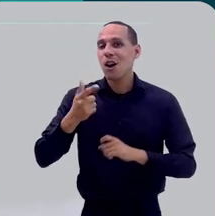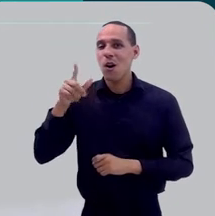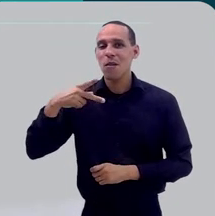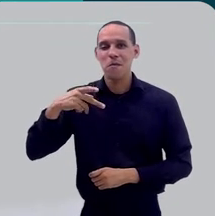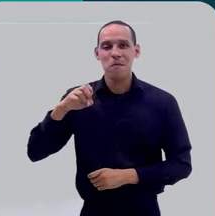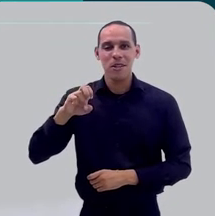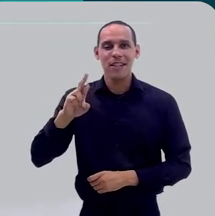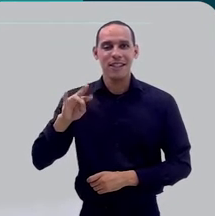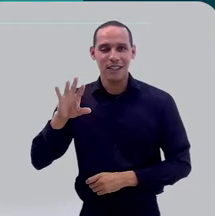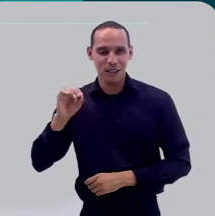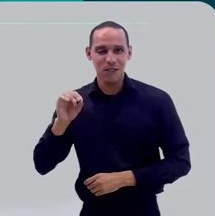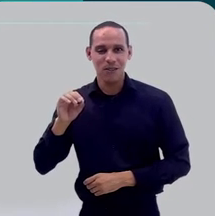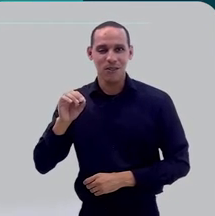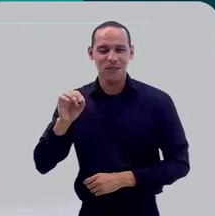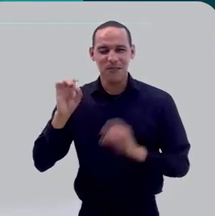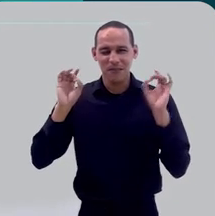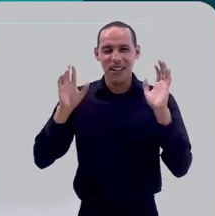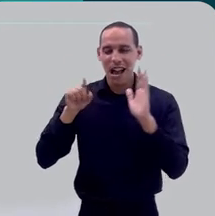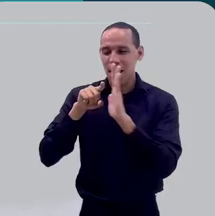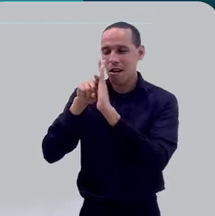perito vai entrar, então,